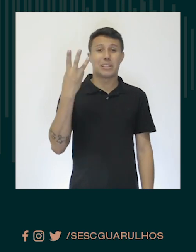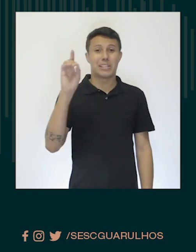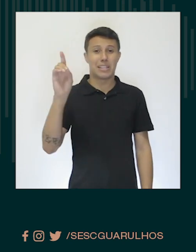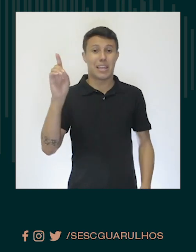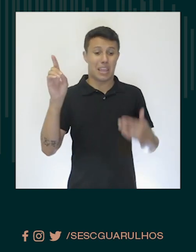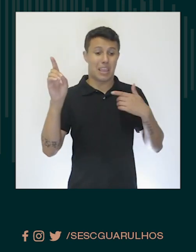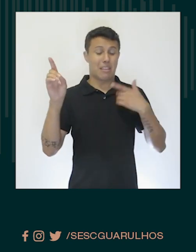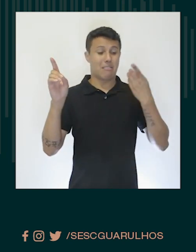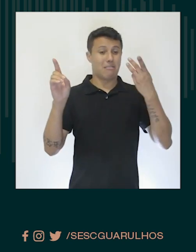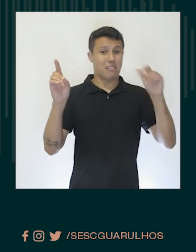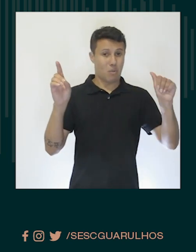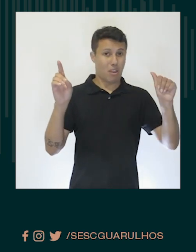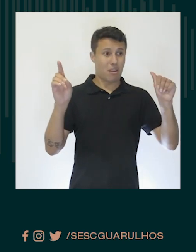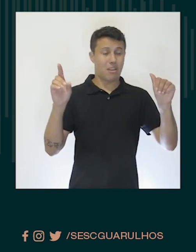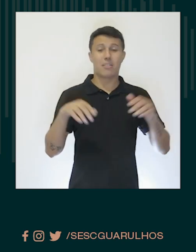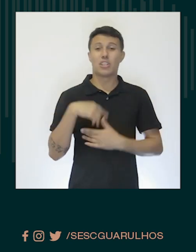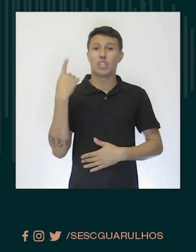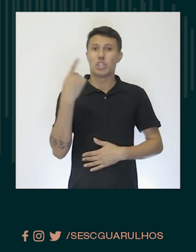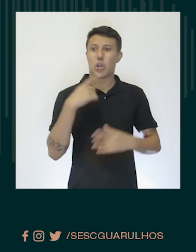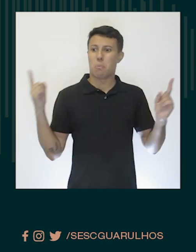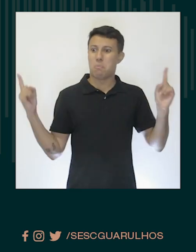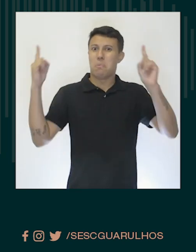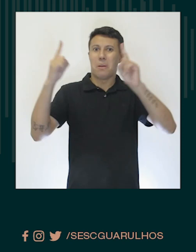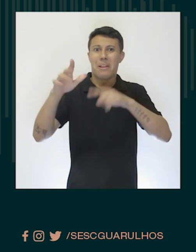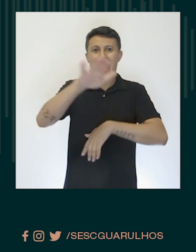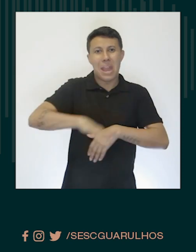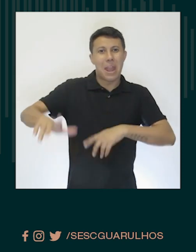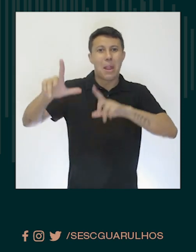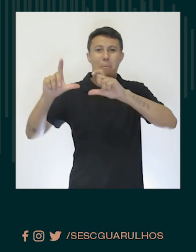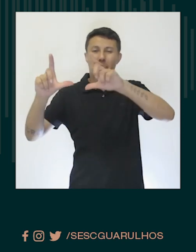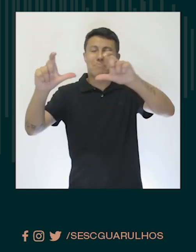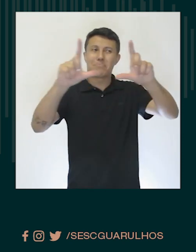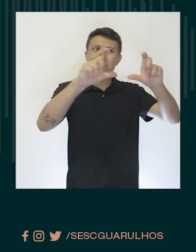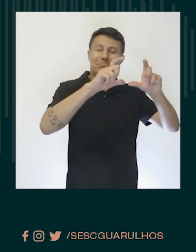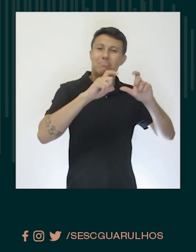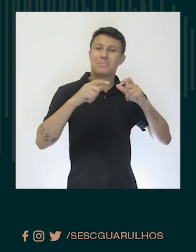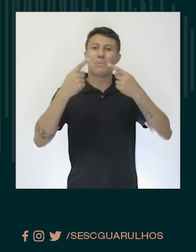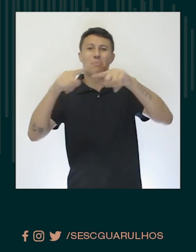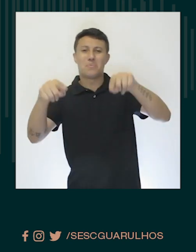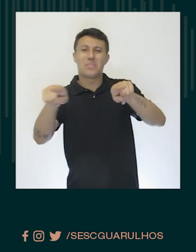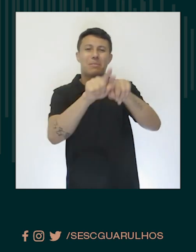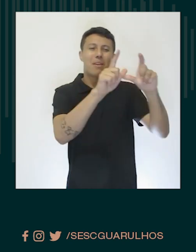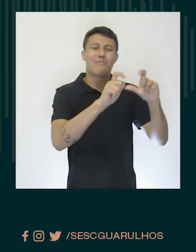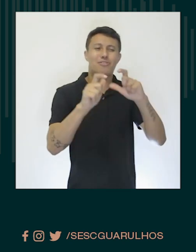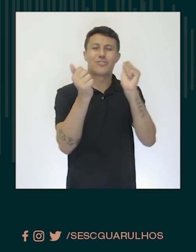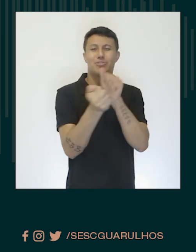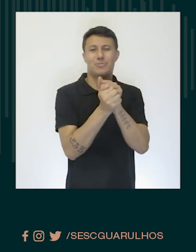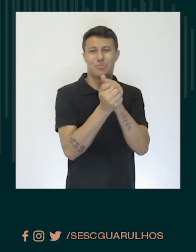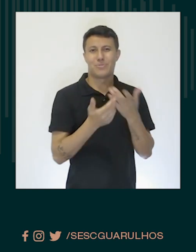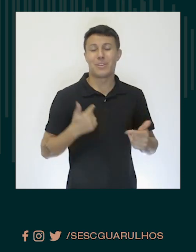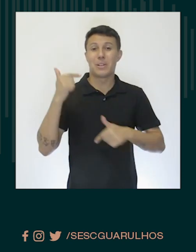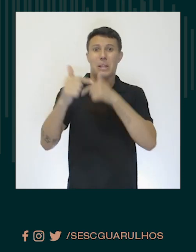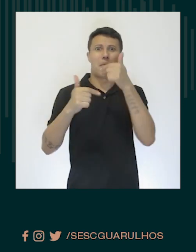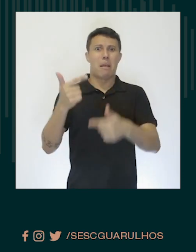A, que a gente hoje está nesse universo relacionado tanto de música, tanto de fotografia. E o trabalho dela é